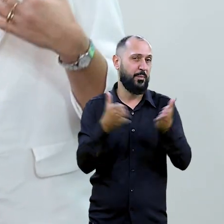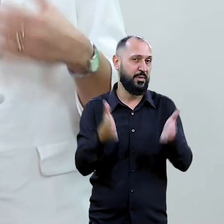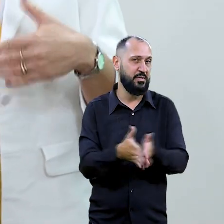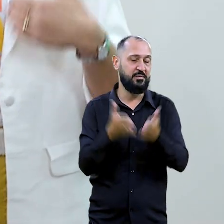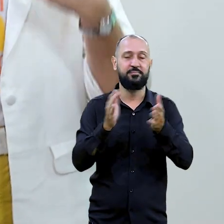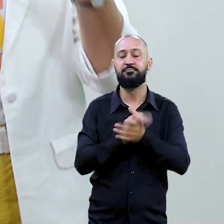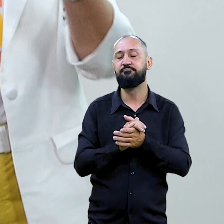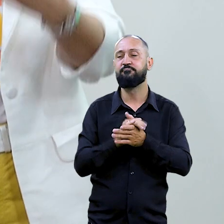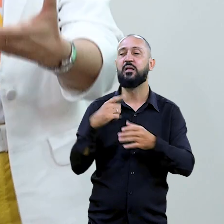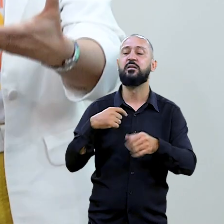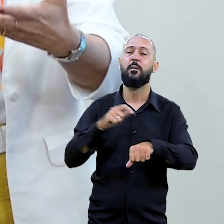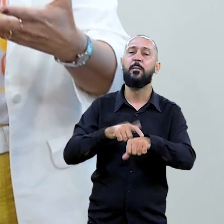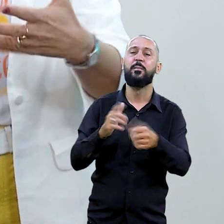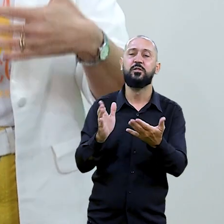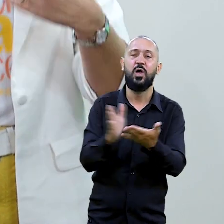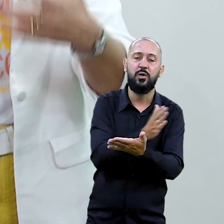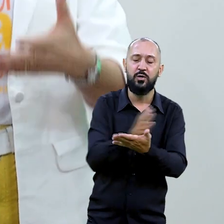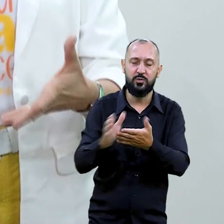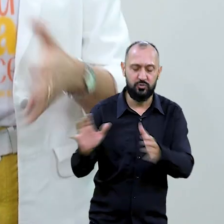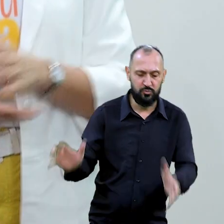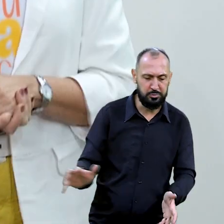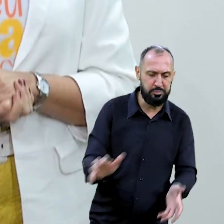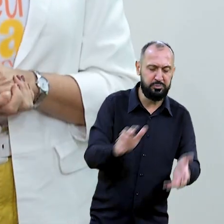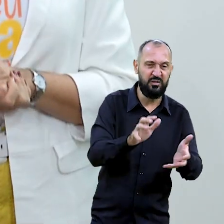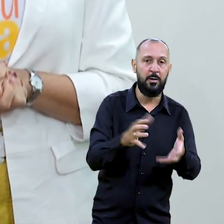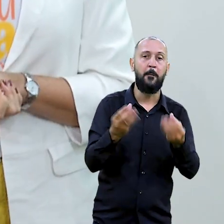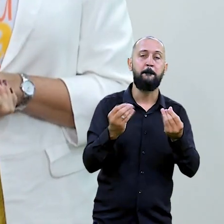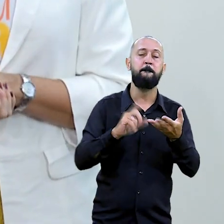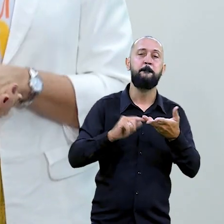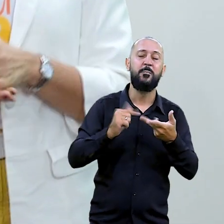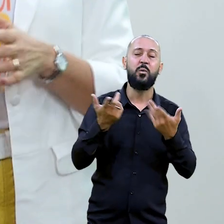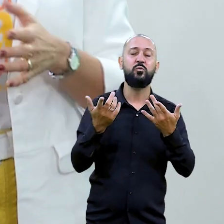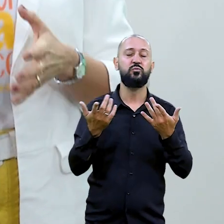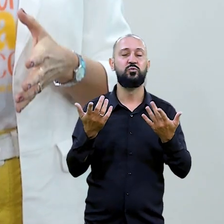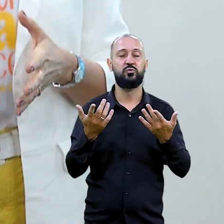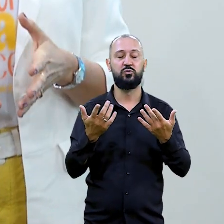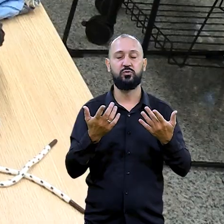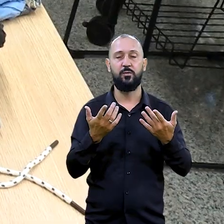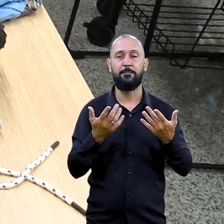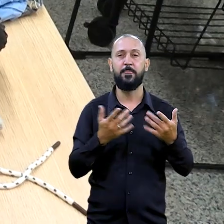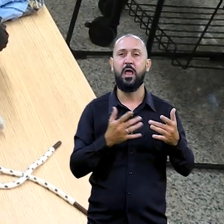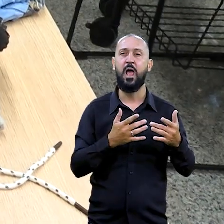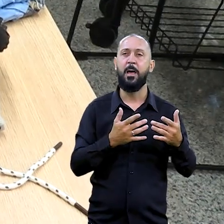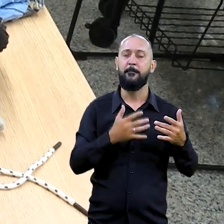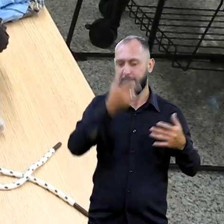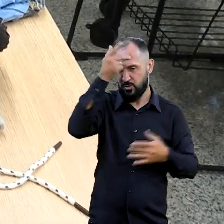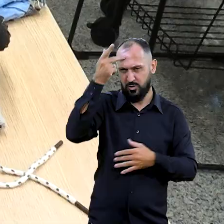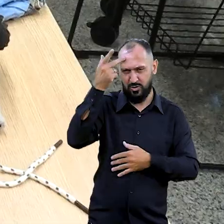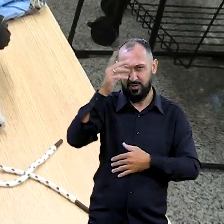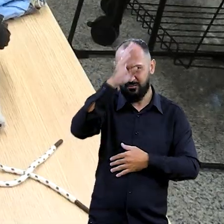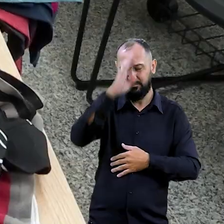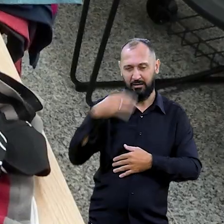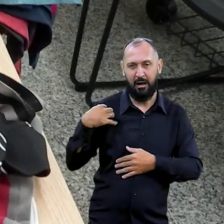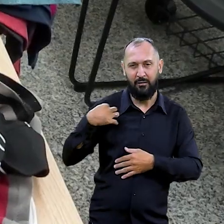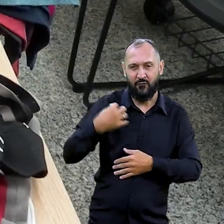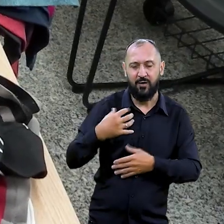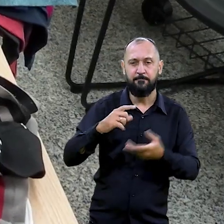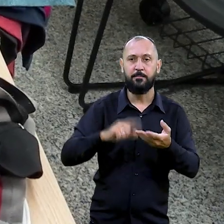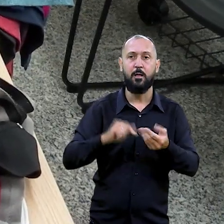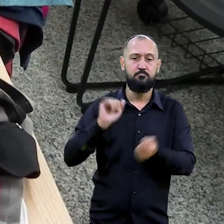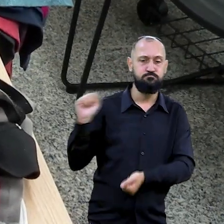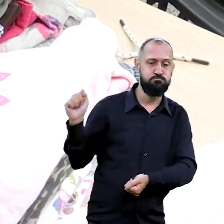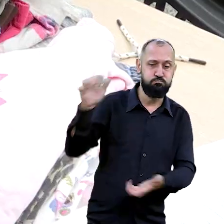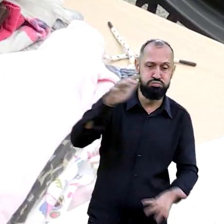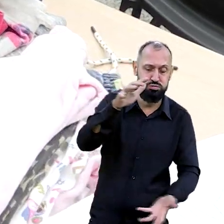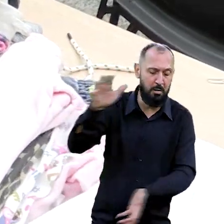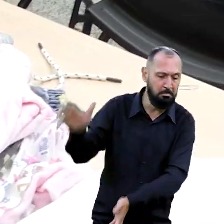que as pessoas estão preocupadas com outras pessoas que estão em situação de vulnerabilidade. E aí depois o processo da triagem também, depois que a gente recebe tudo